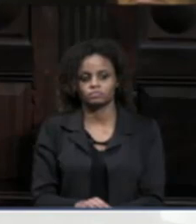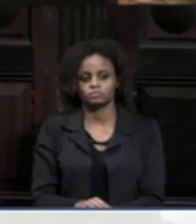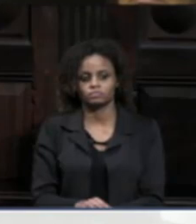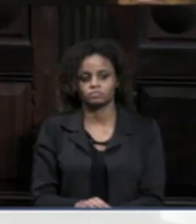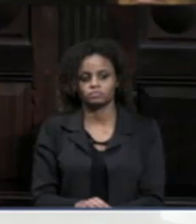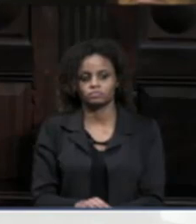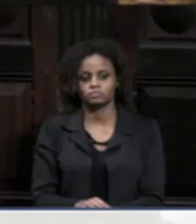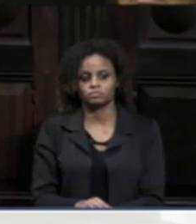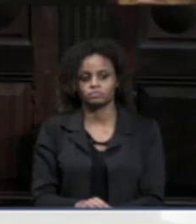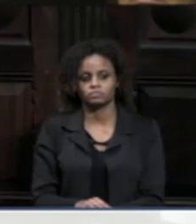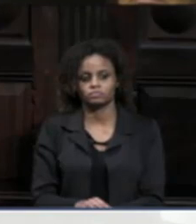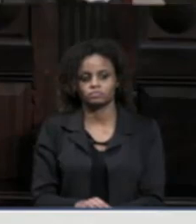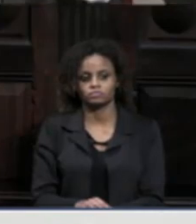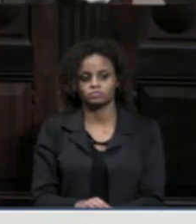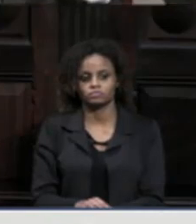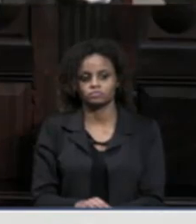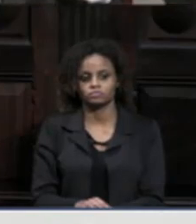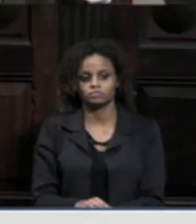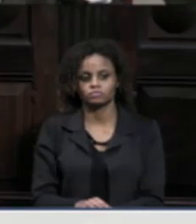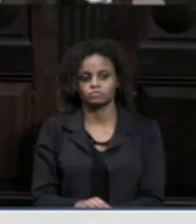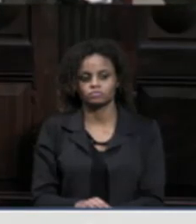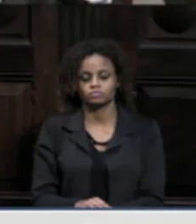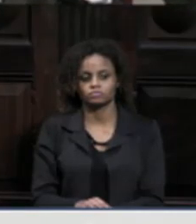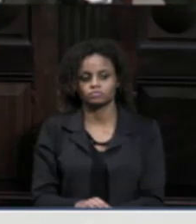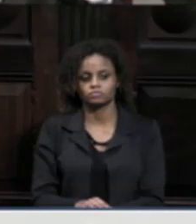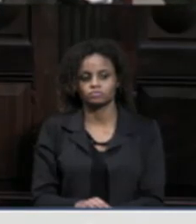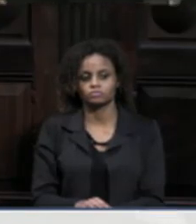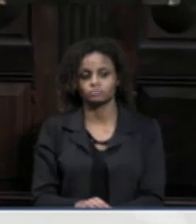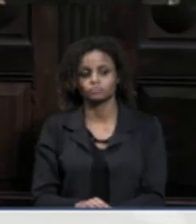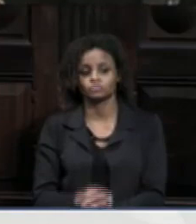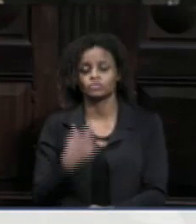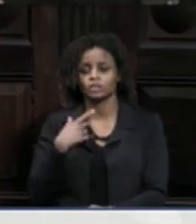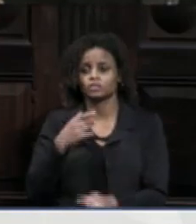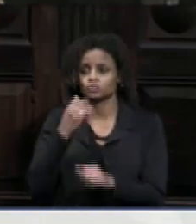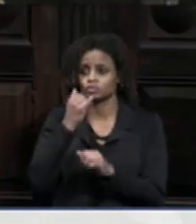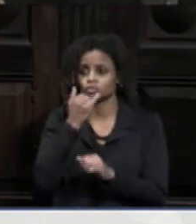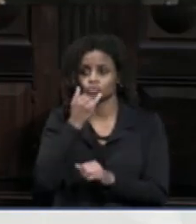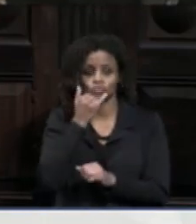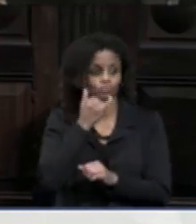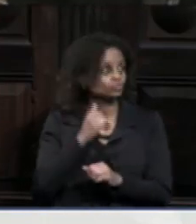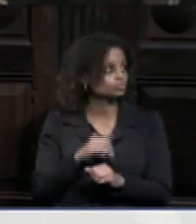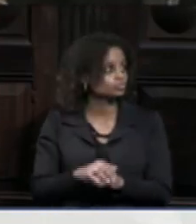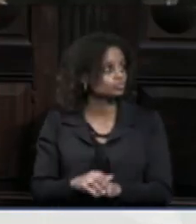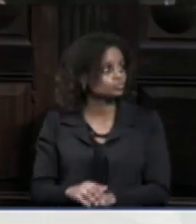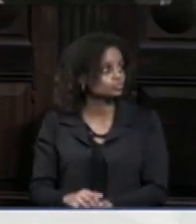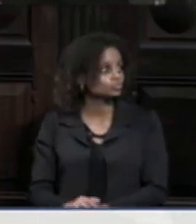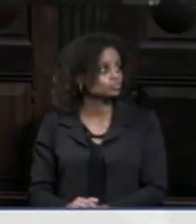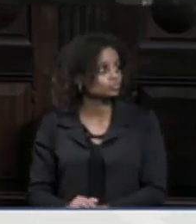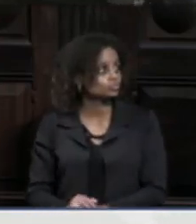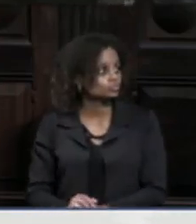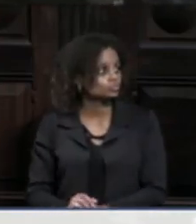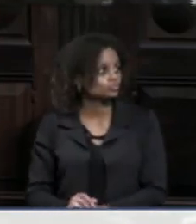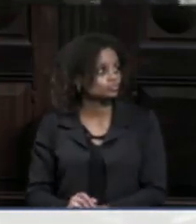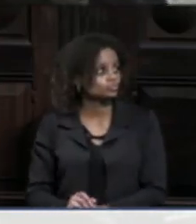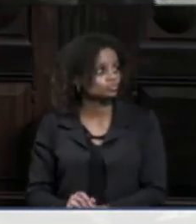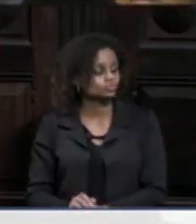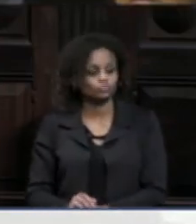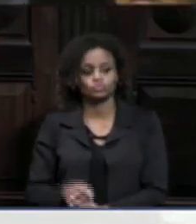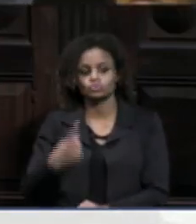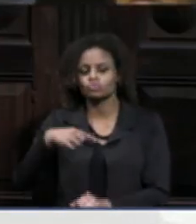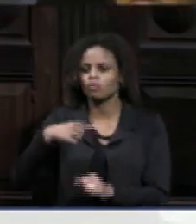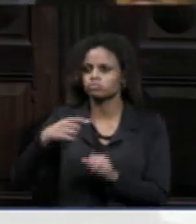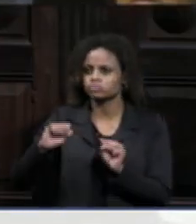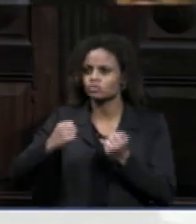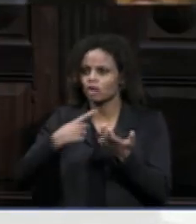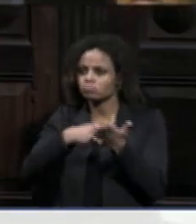Desculpa, deputado, só podia me dirigir às galerias. Eu queria destacar que a gente está tentando Deputado caminhar Flávio, para um acordo. Nós vamos tentar o acordo, mas Vossa